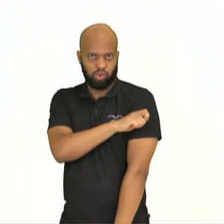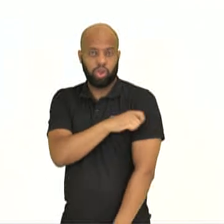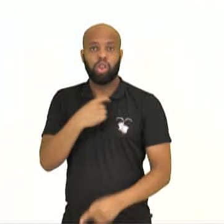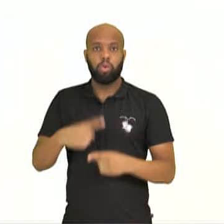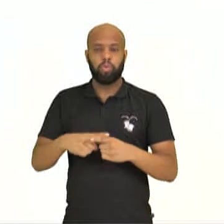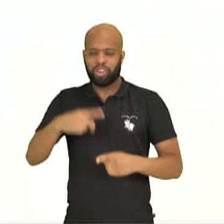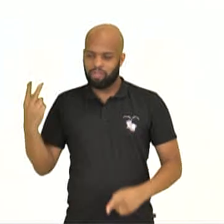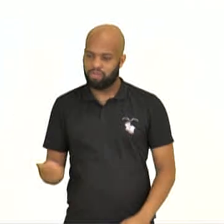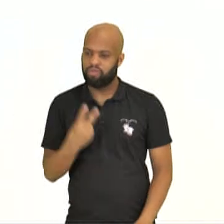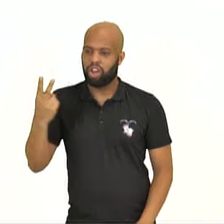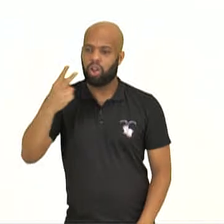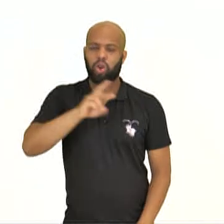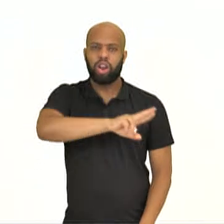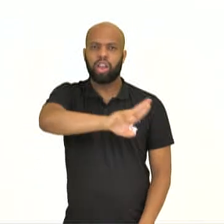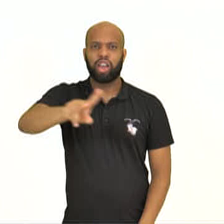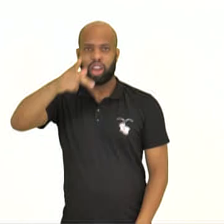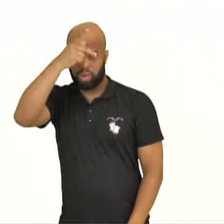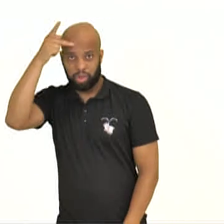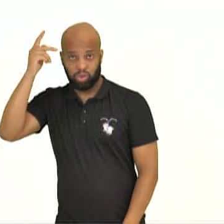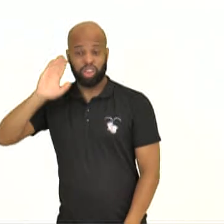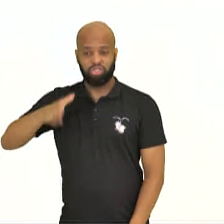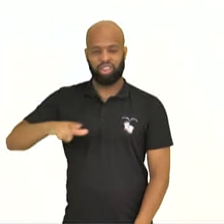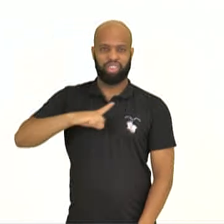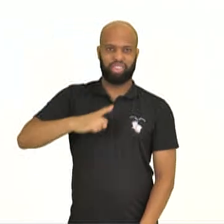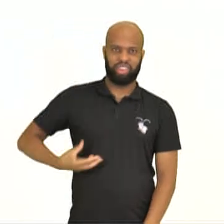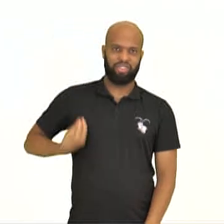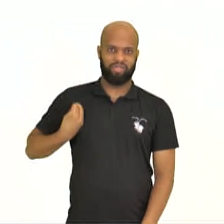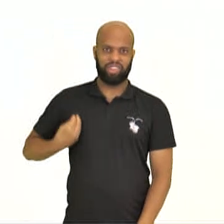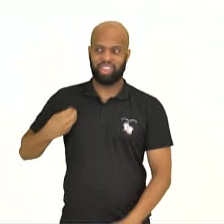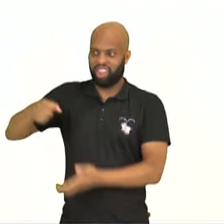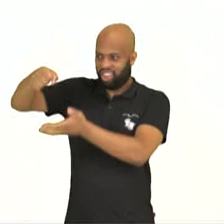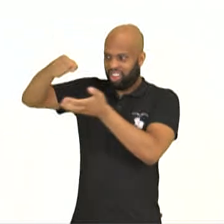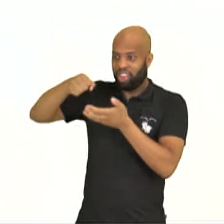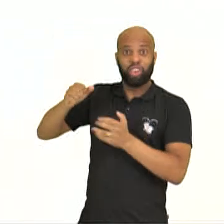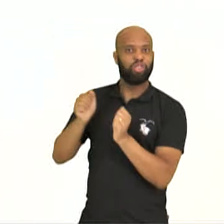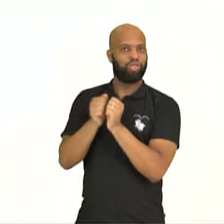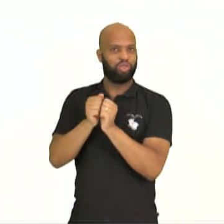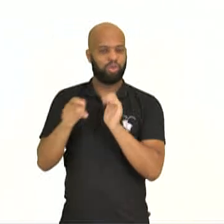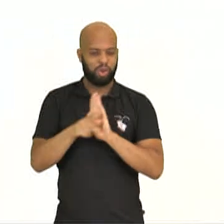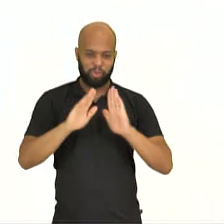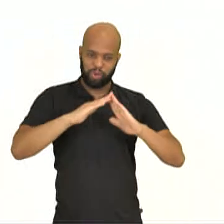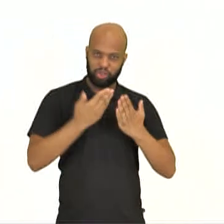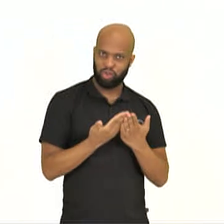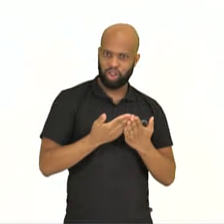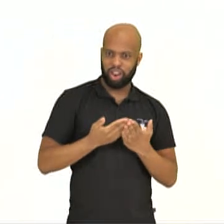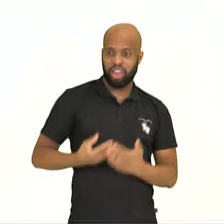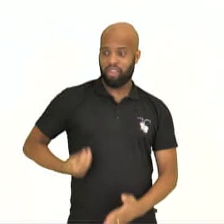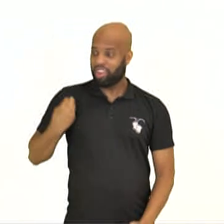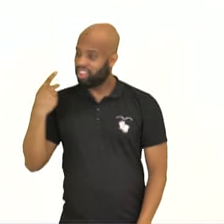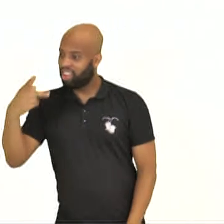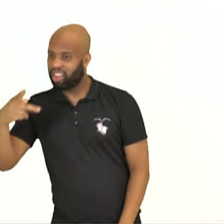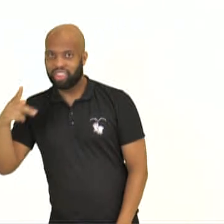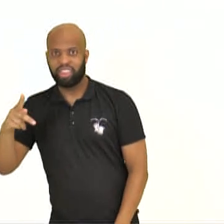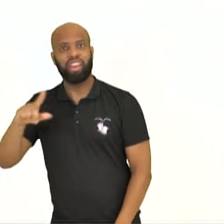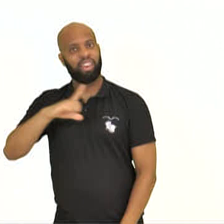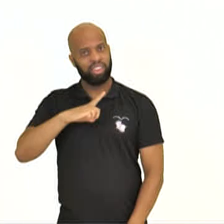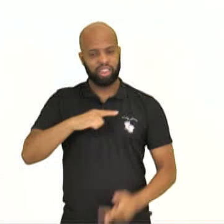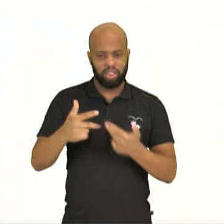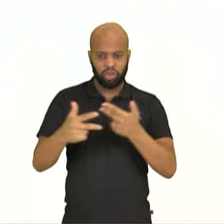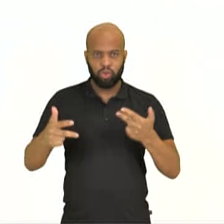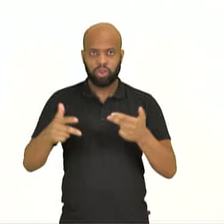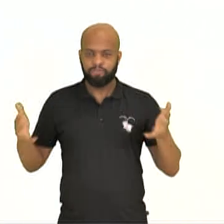bagagem que cada indivíduo traz para o seu cotidiano e, a partir da percepção da realidade que ele já possui, estimula a busca